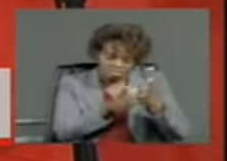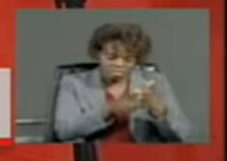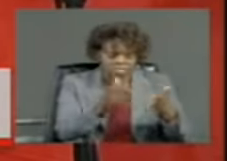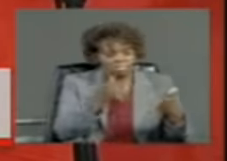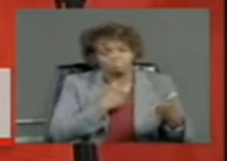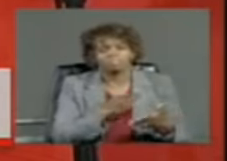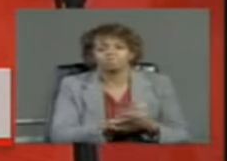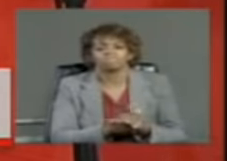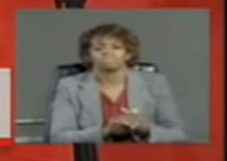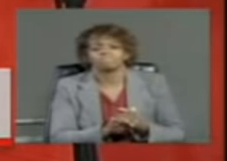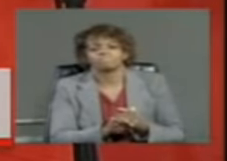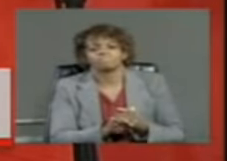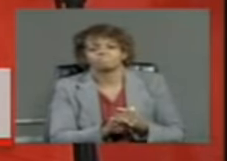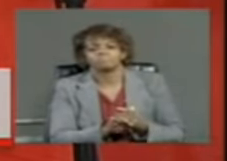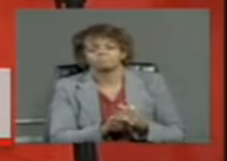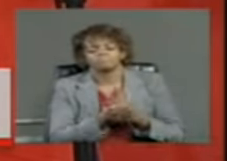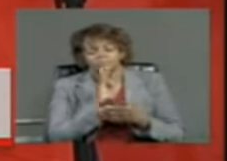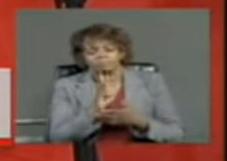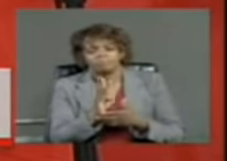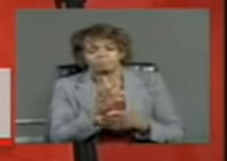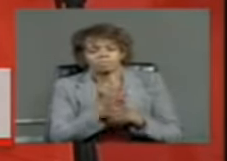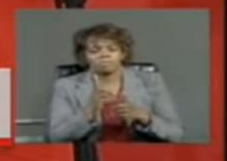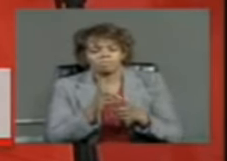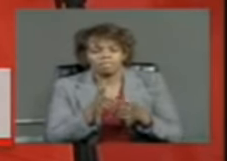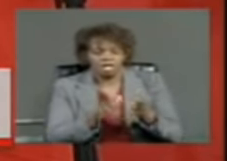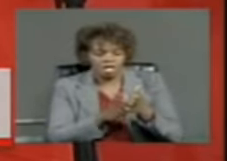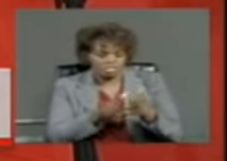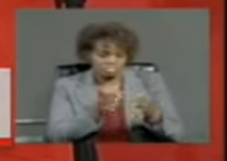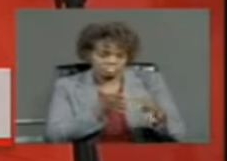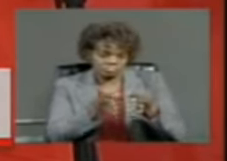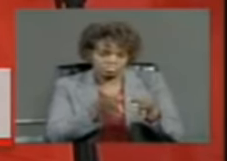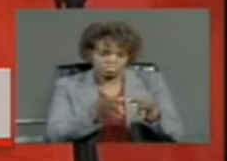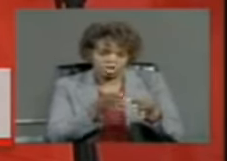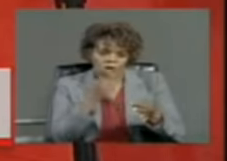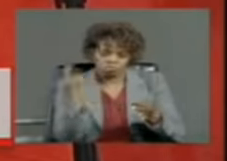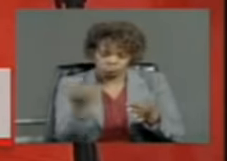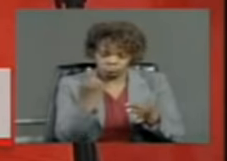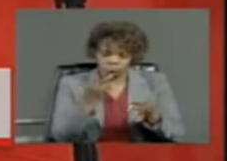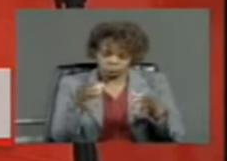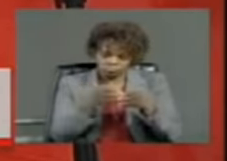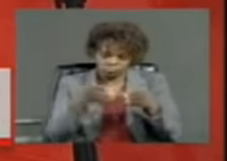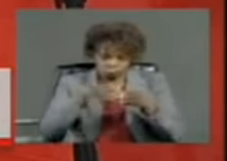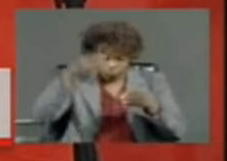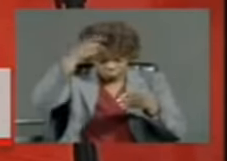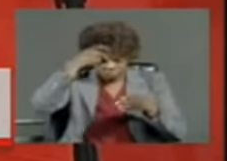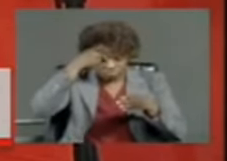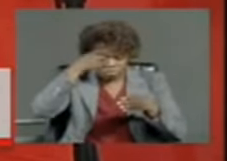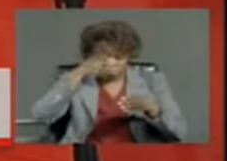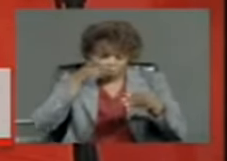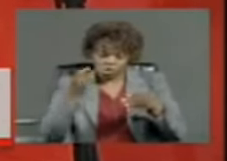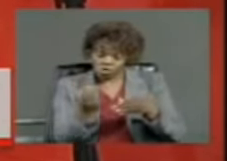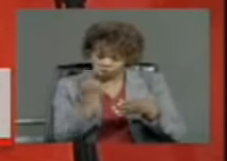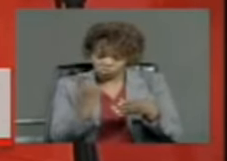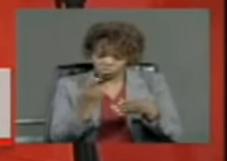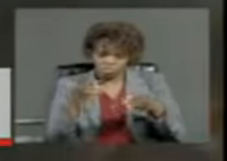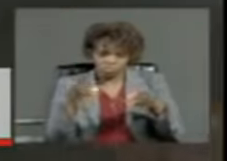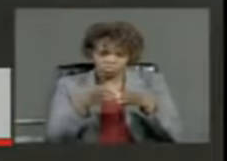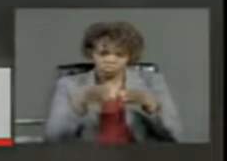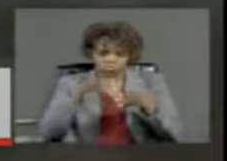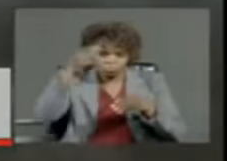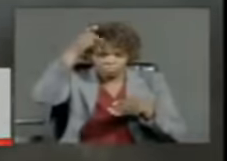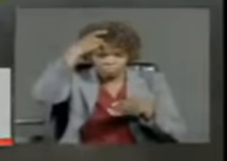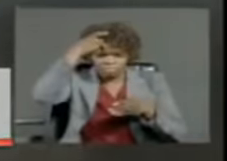só tem que ser um partido político a ganhar eleições e, portanto, governar. Não é o cidadão, acho que é Anza, né?